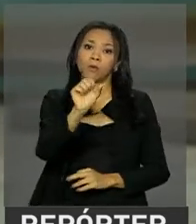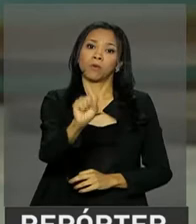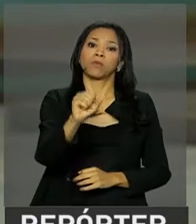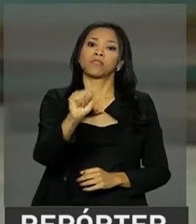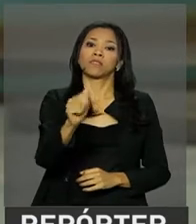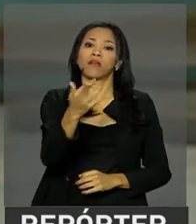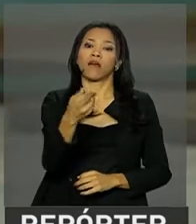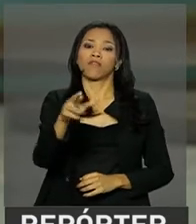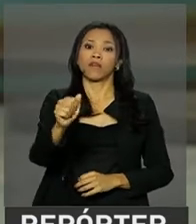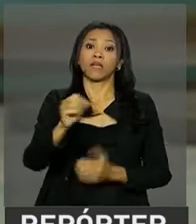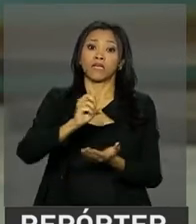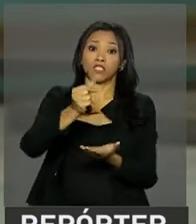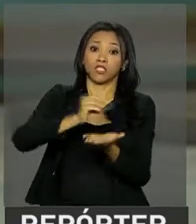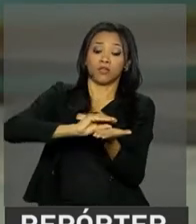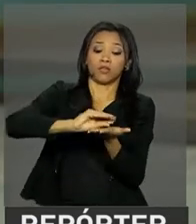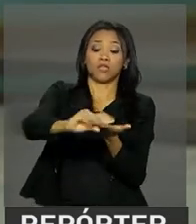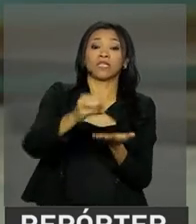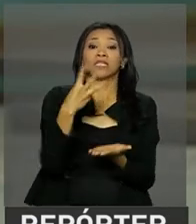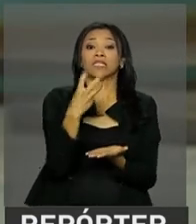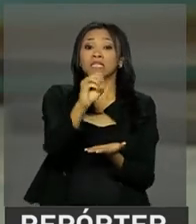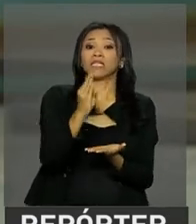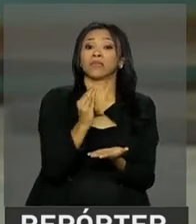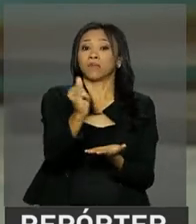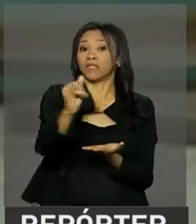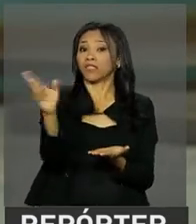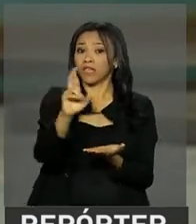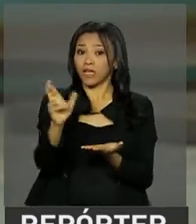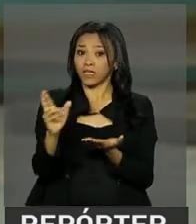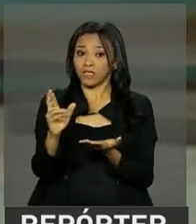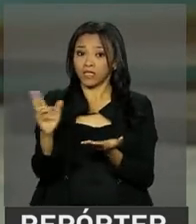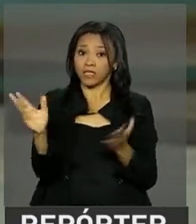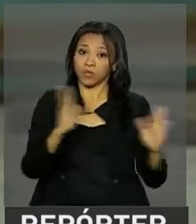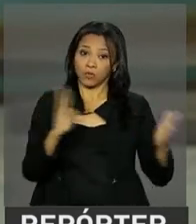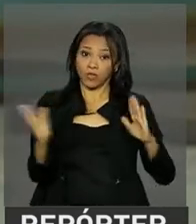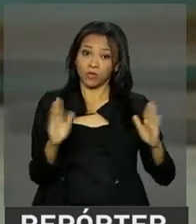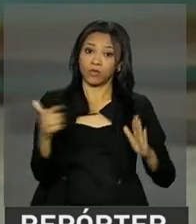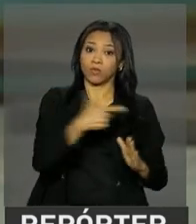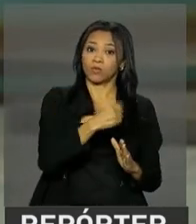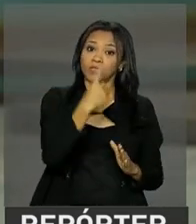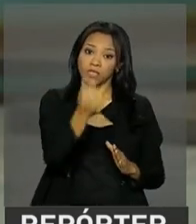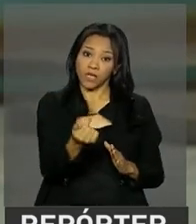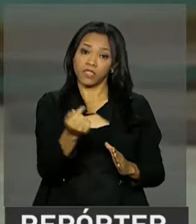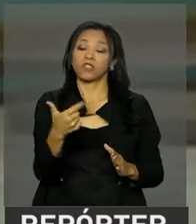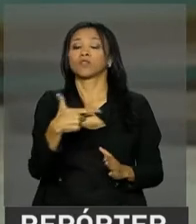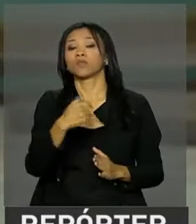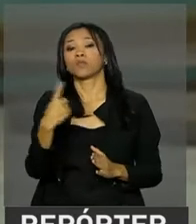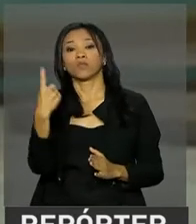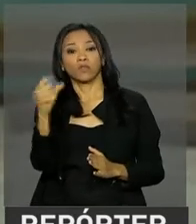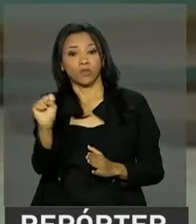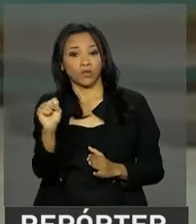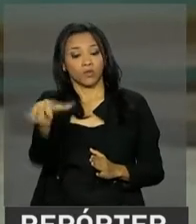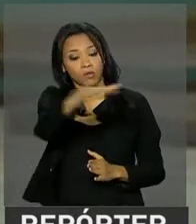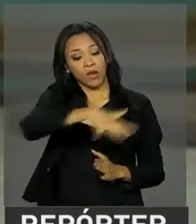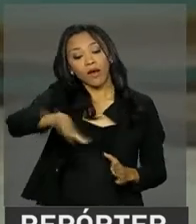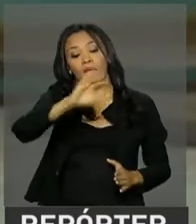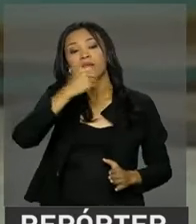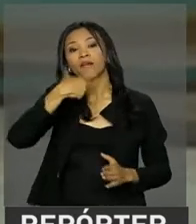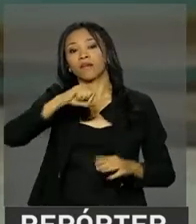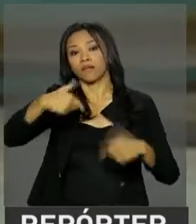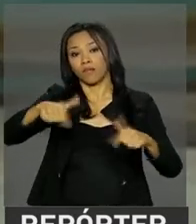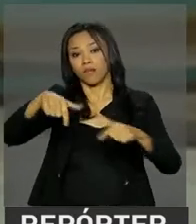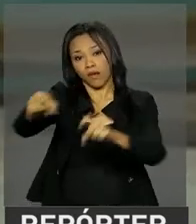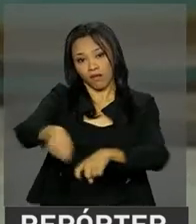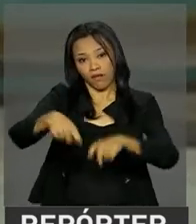30 bilhões de reais em créditos entre 2010 e 2017 e 2018 para agricultores familiares